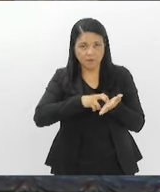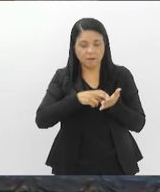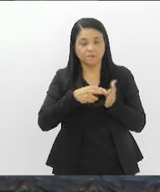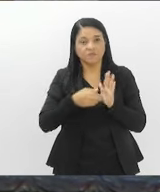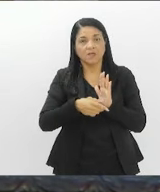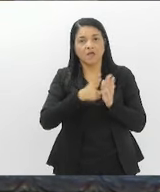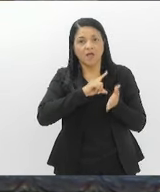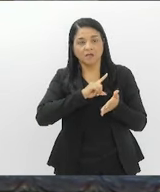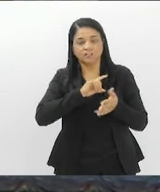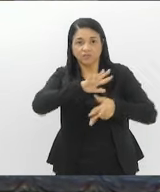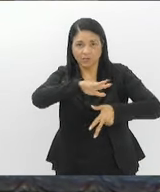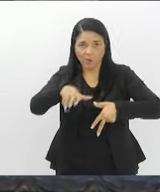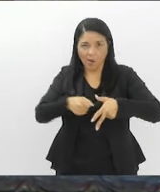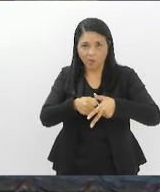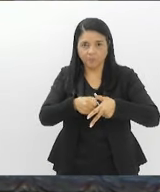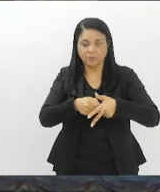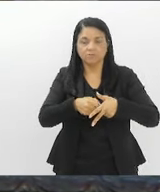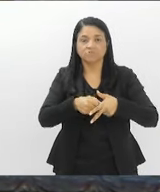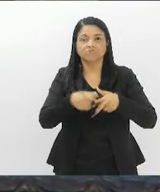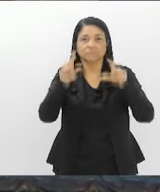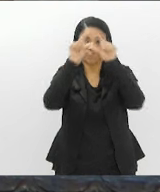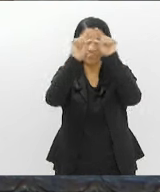intitulado Basta.